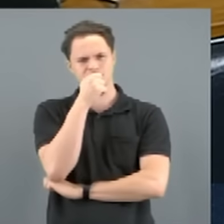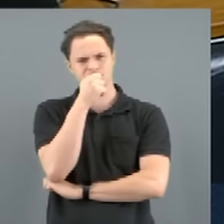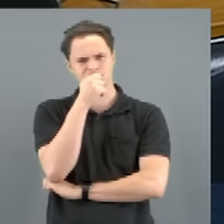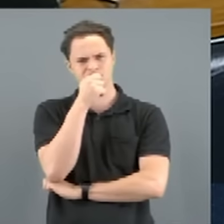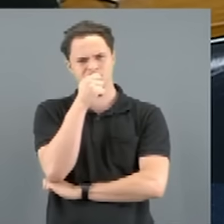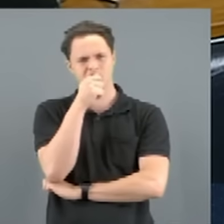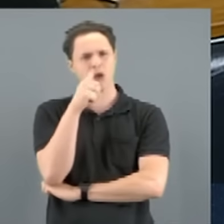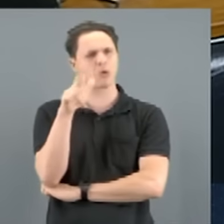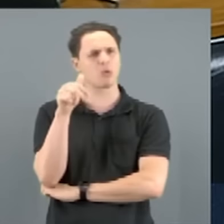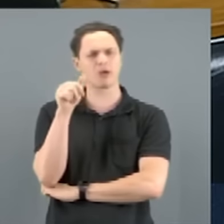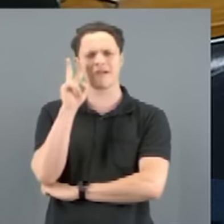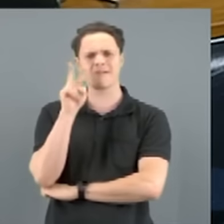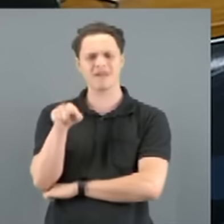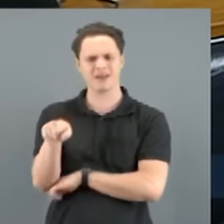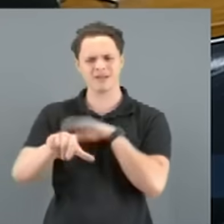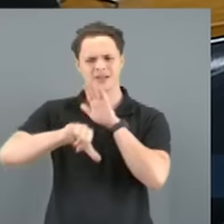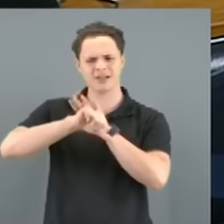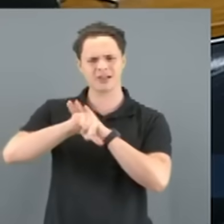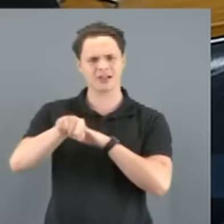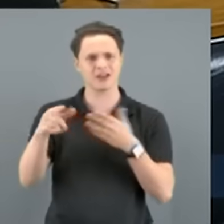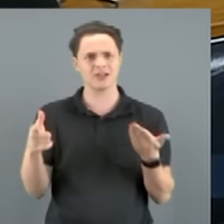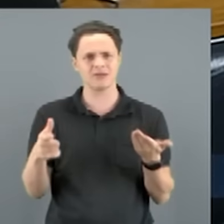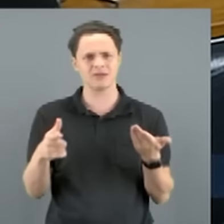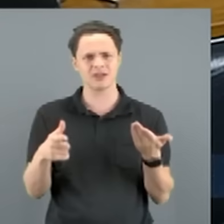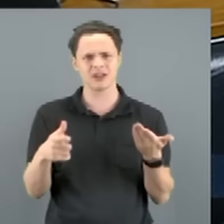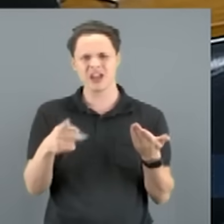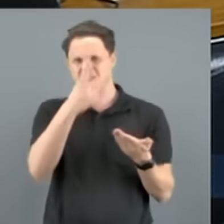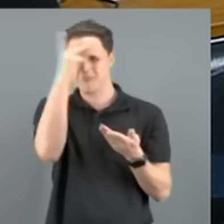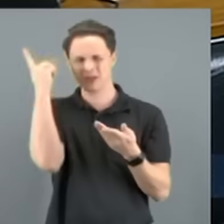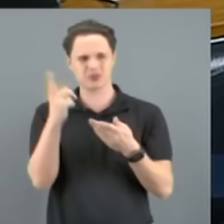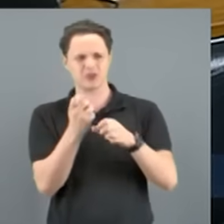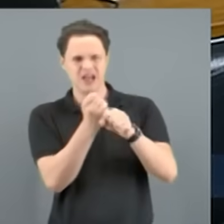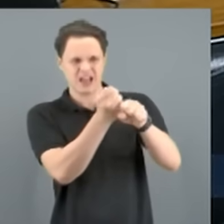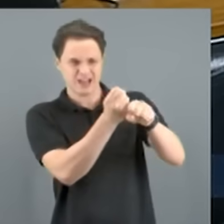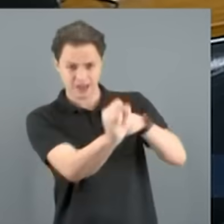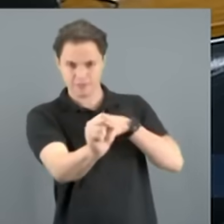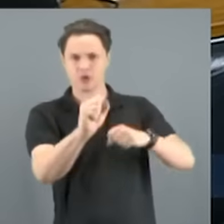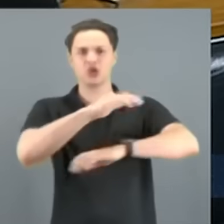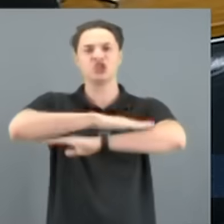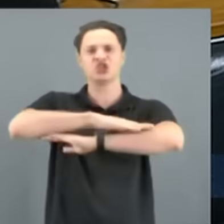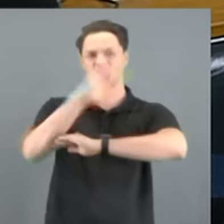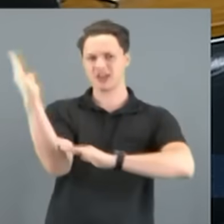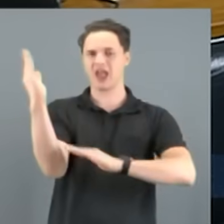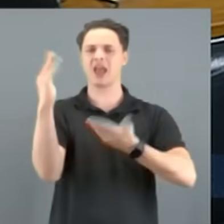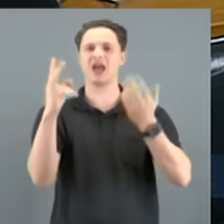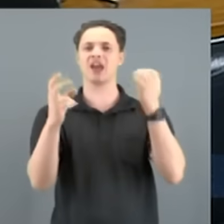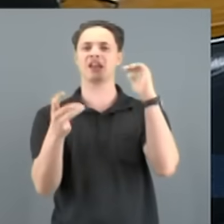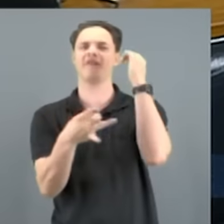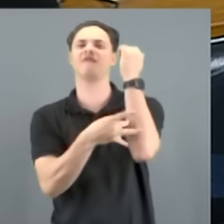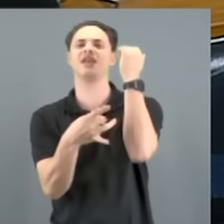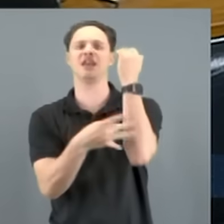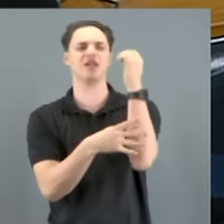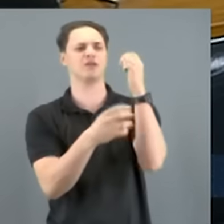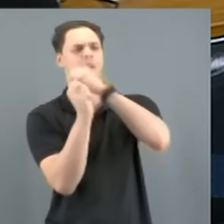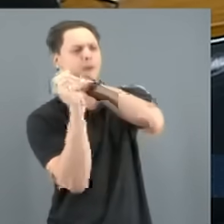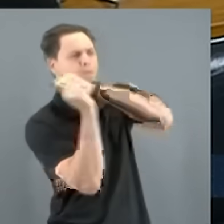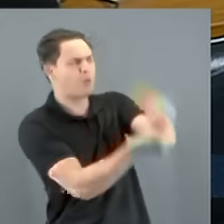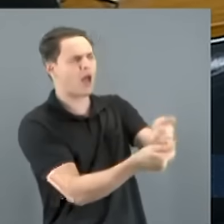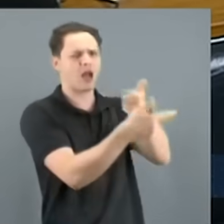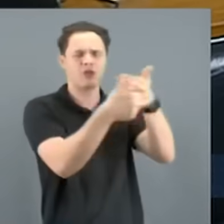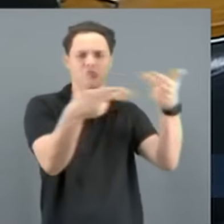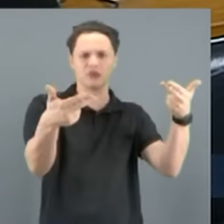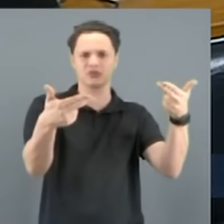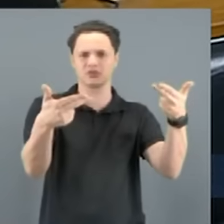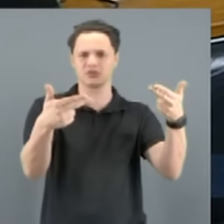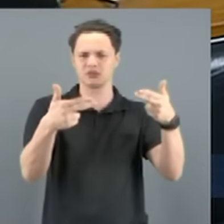a ponto de uma janela várias janelas quebradas etc quebras daqui do prédio o estado